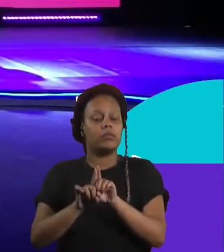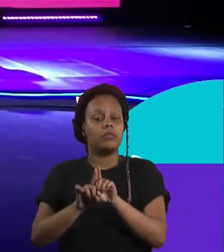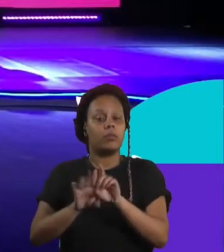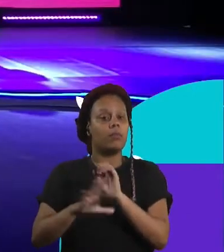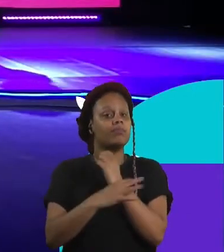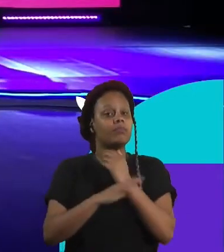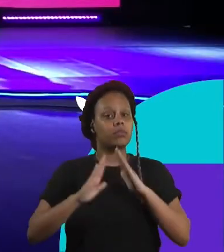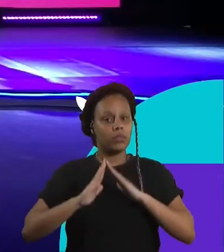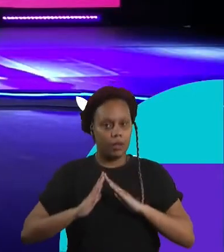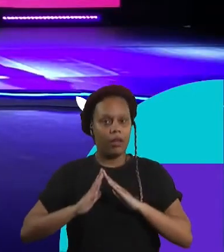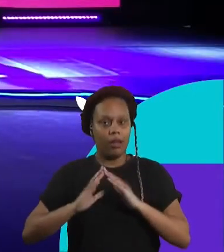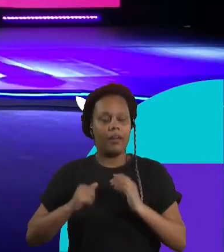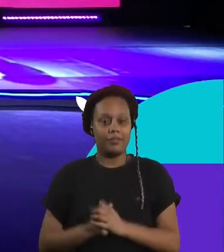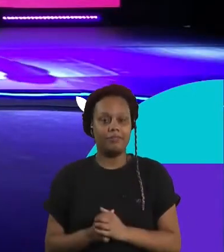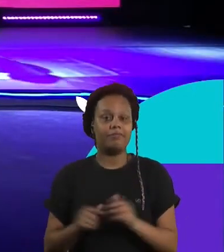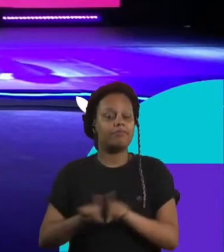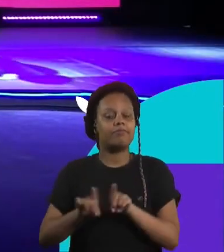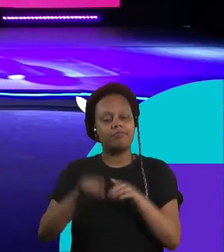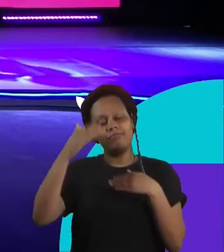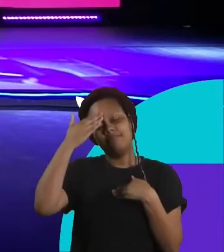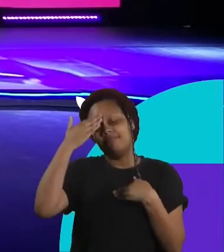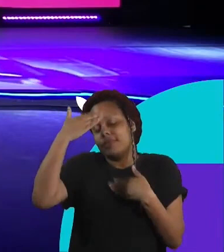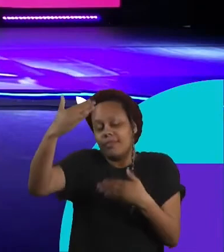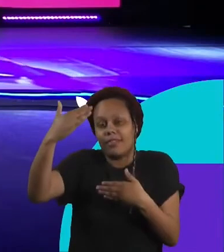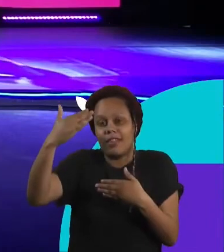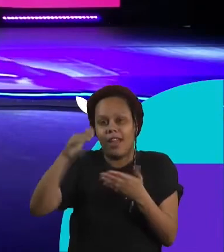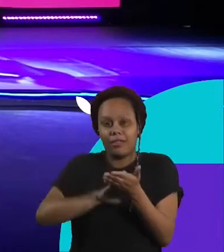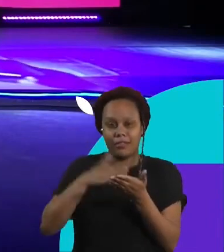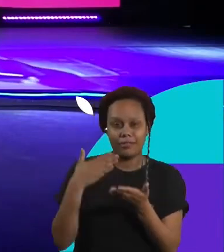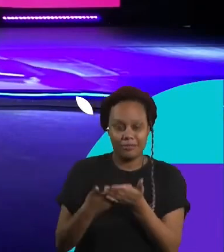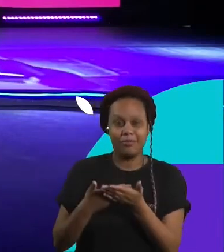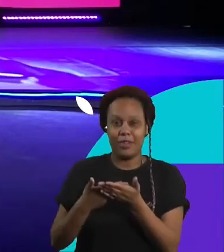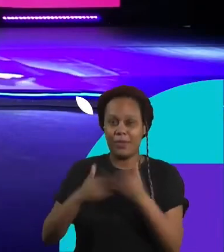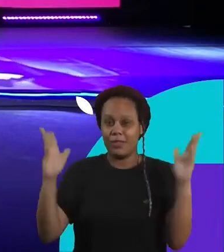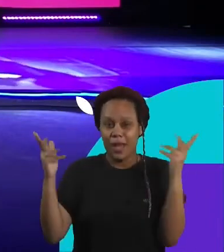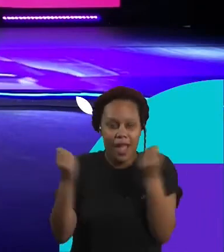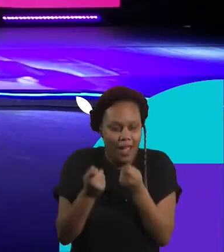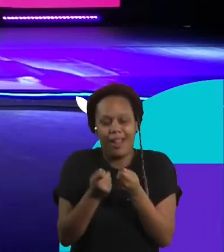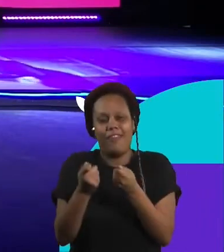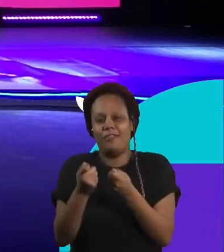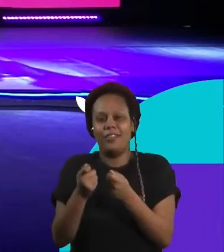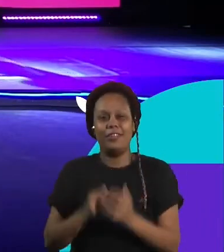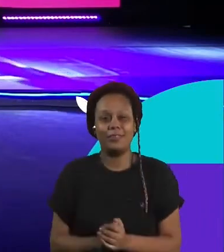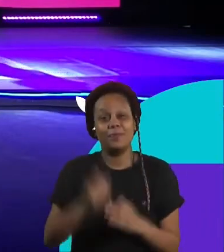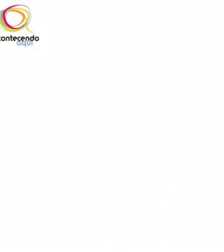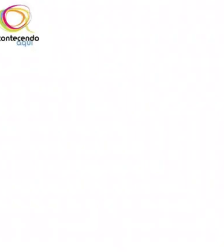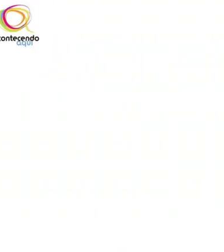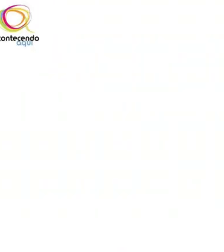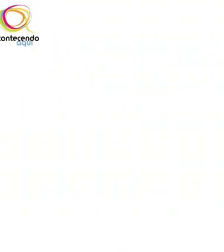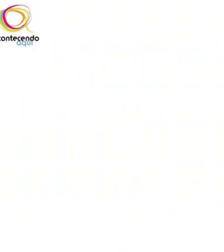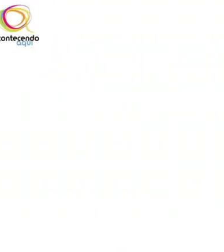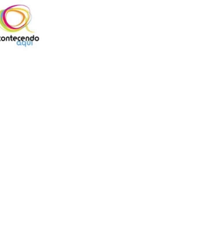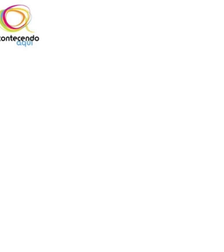duas coisas, e também agradecendo ao pessoal da interpretação, vocês são ótimos e arrasam. Muito obrigada, pessoal.